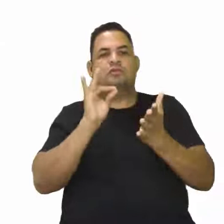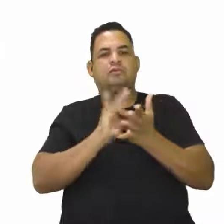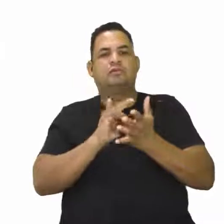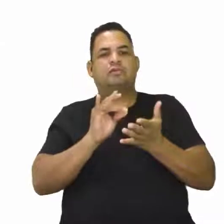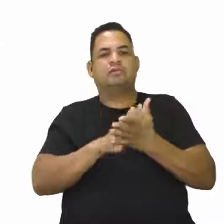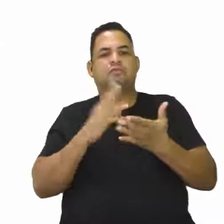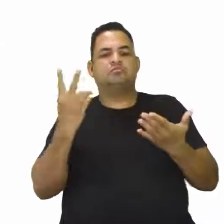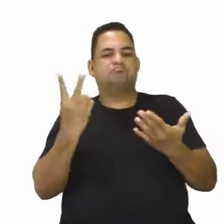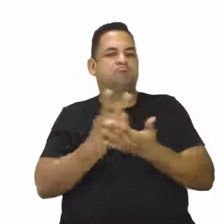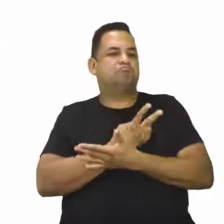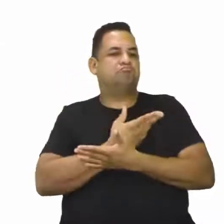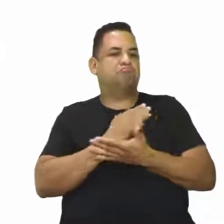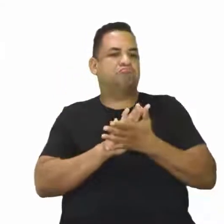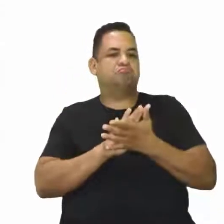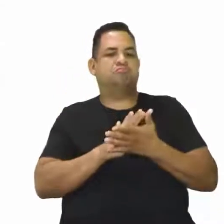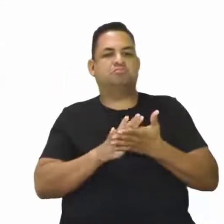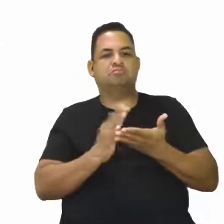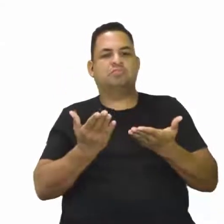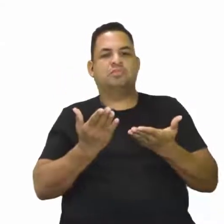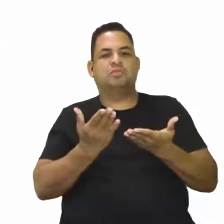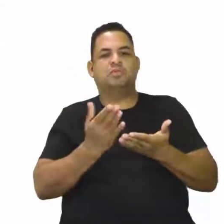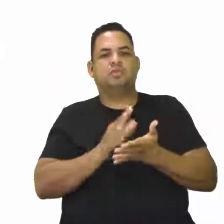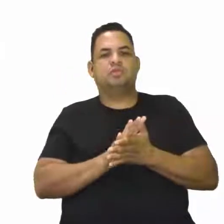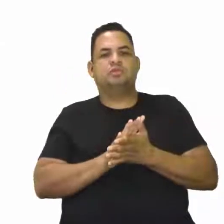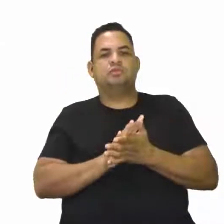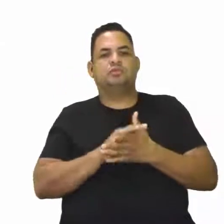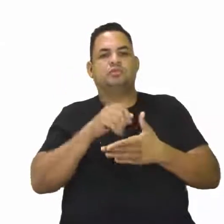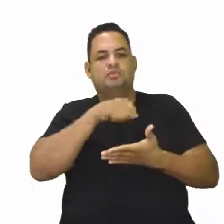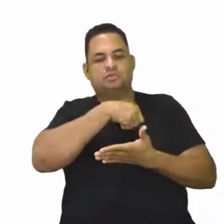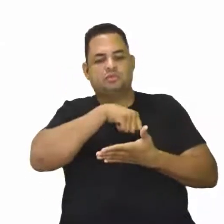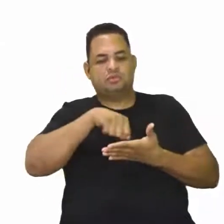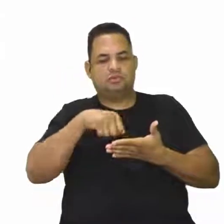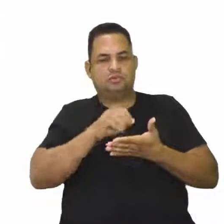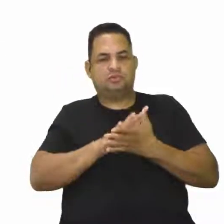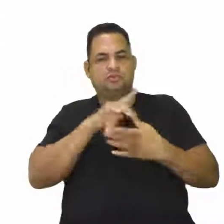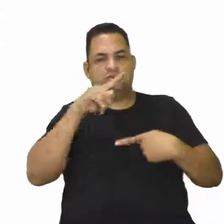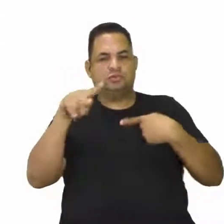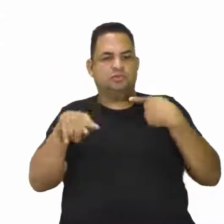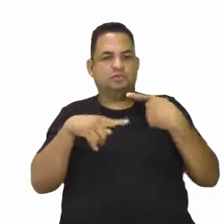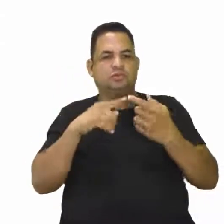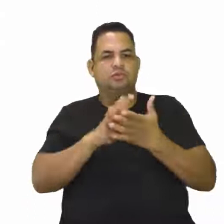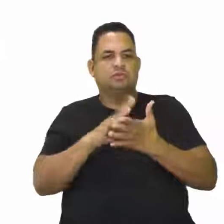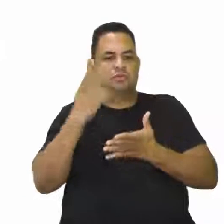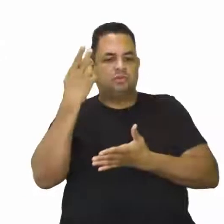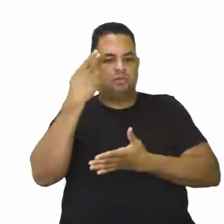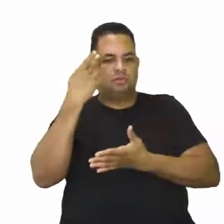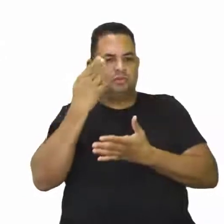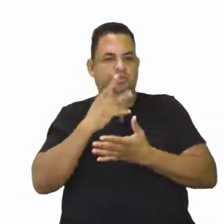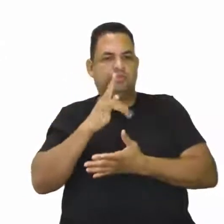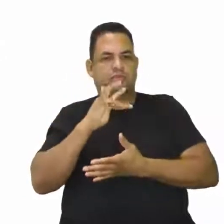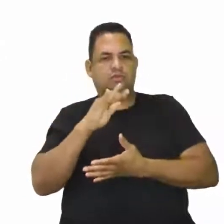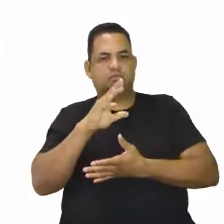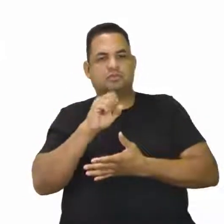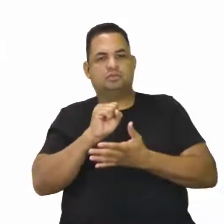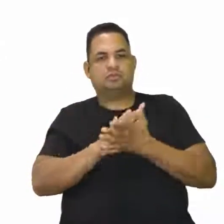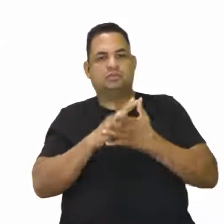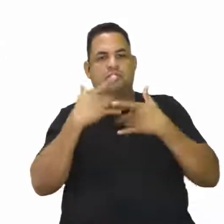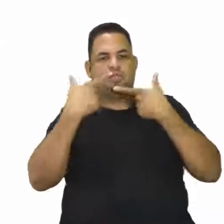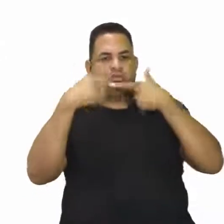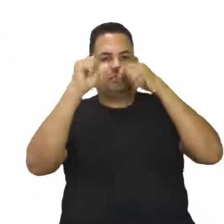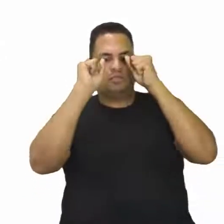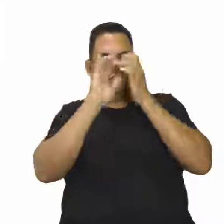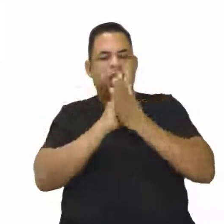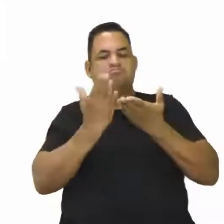circunstância ao leitor. Trata-se de uma produção textual objetiva, normalmente em prosa, com